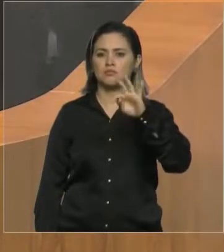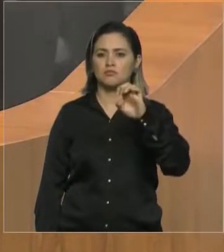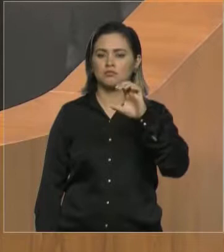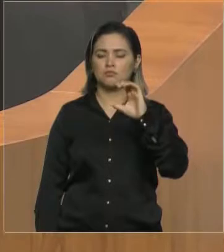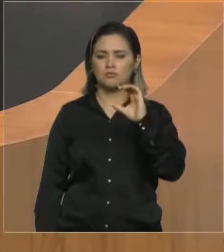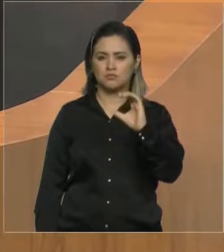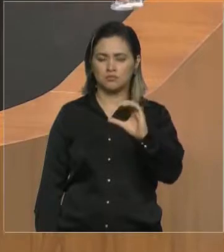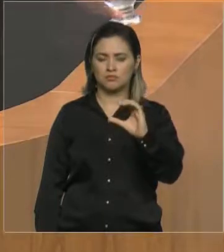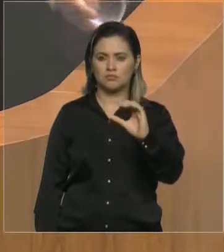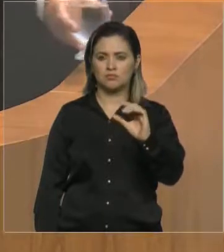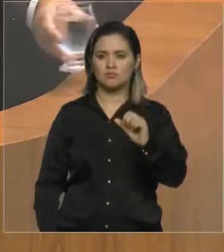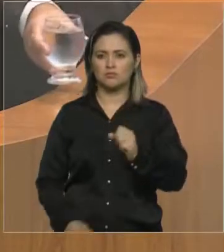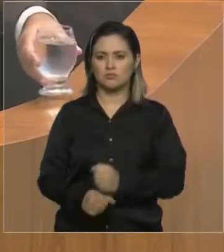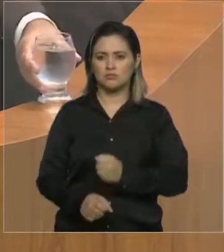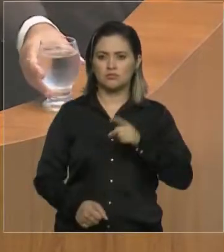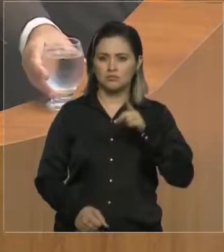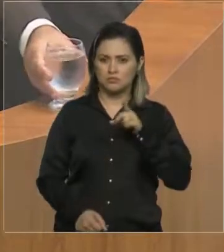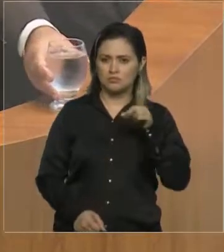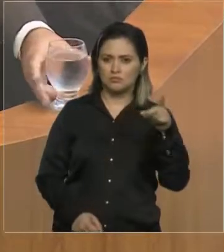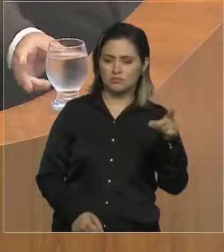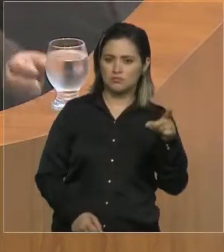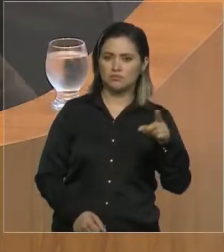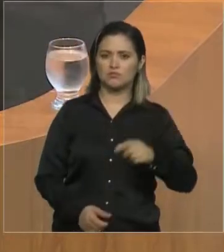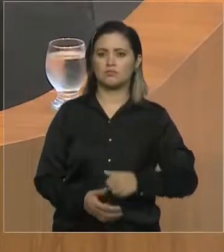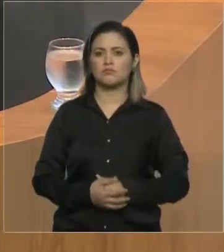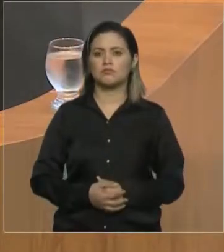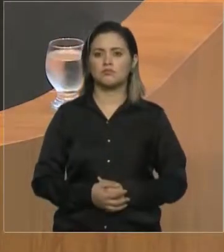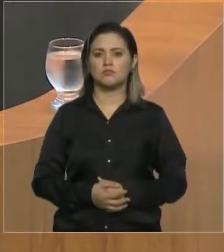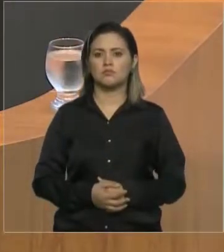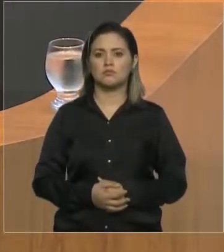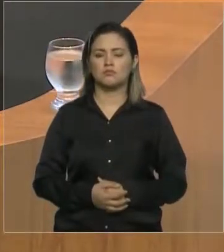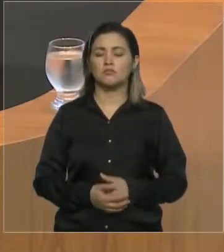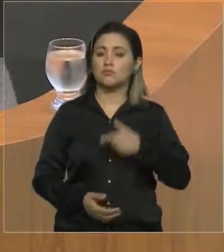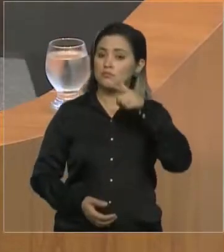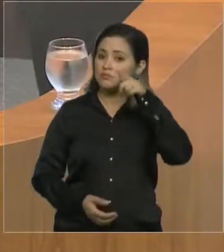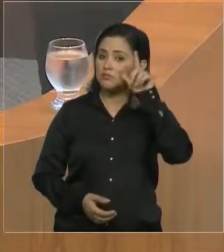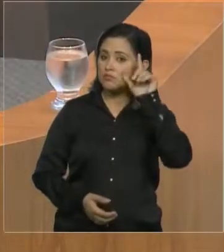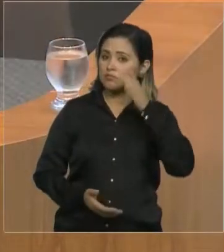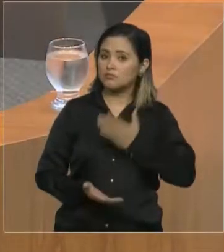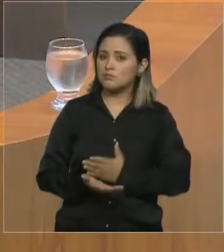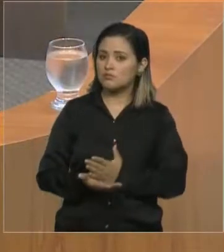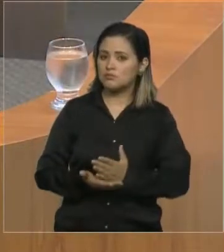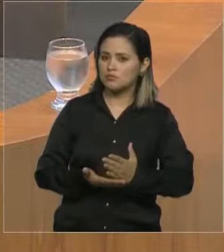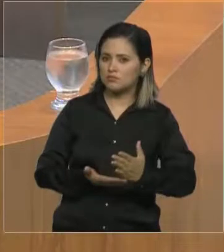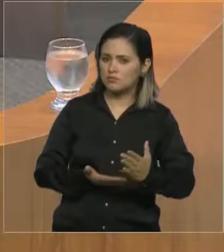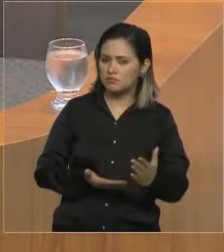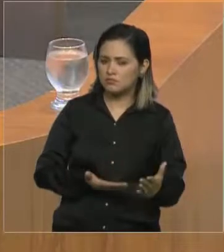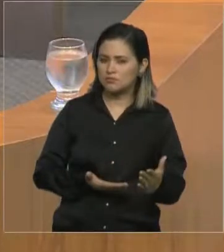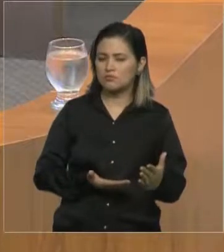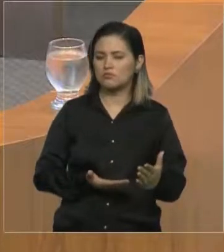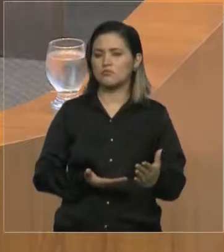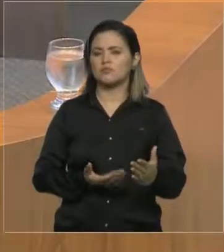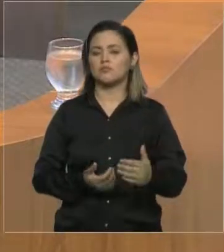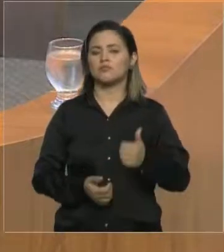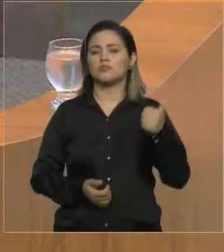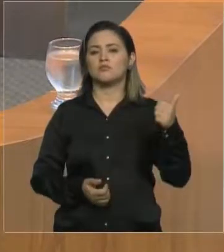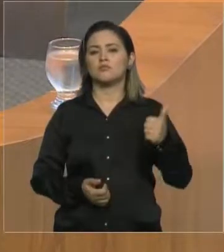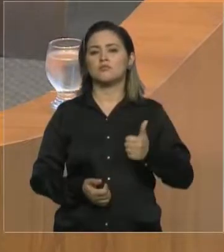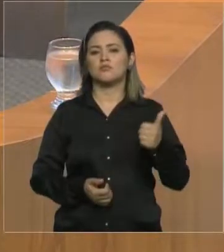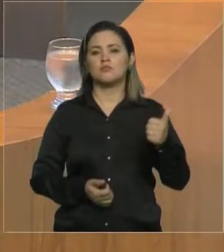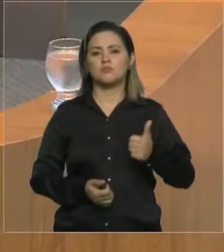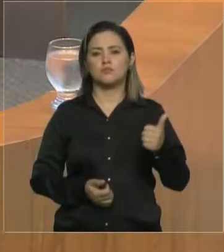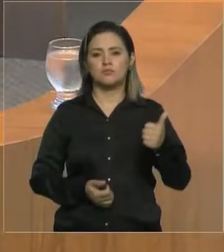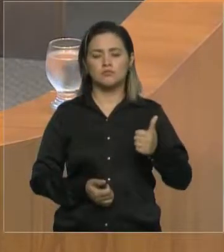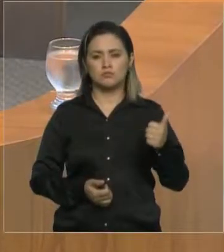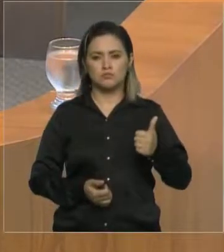produção. Iniciou ontem a produção e já faturou a primeira nota para o estado do Maranhão,